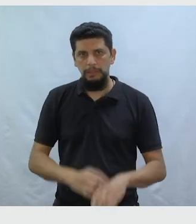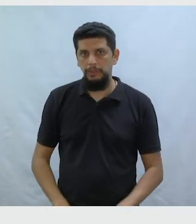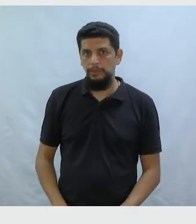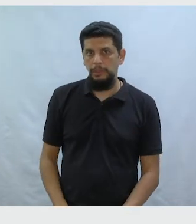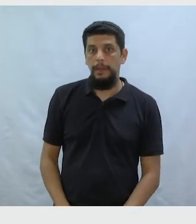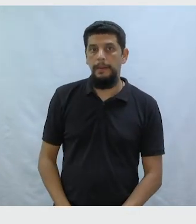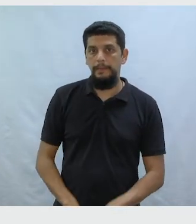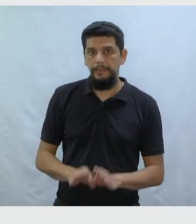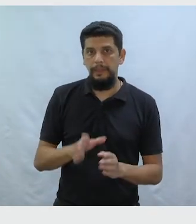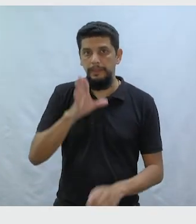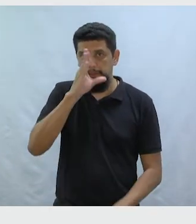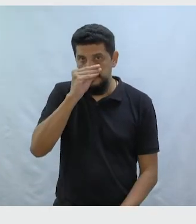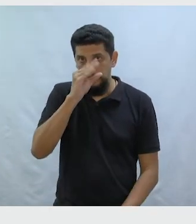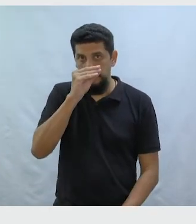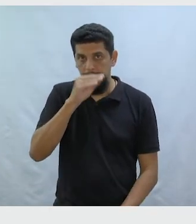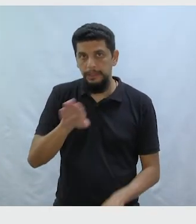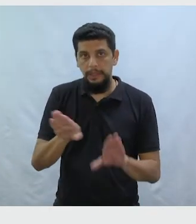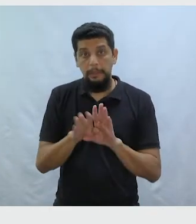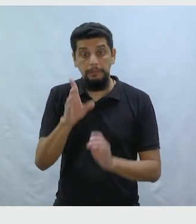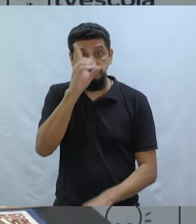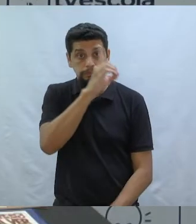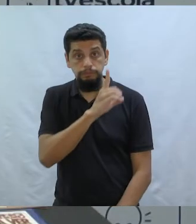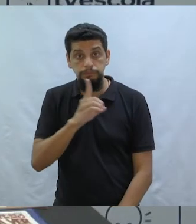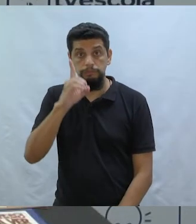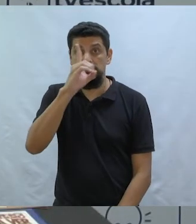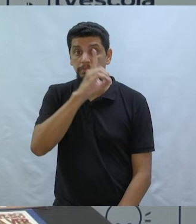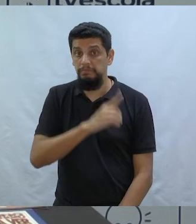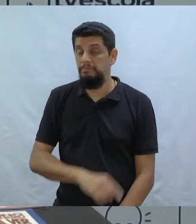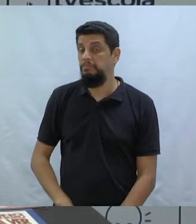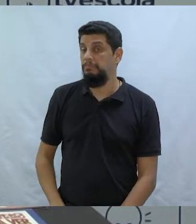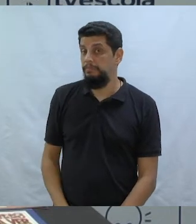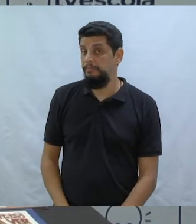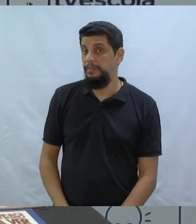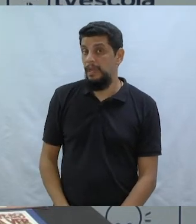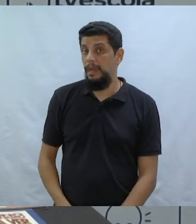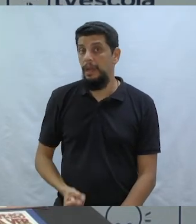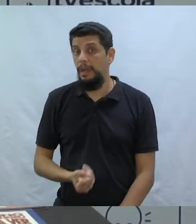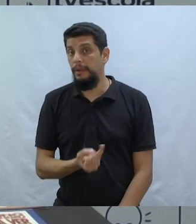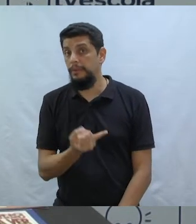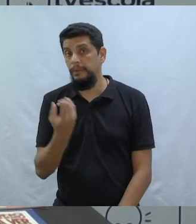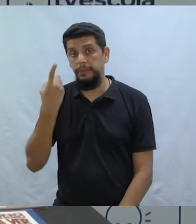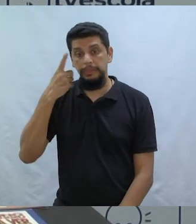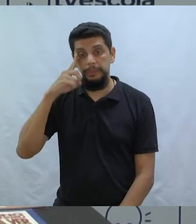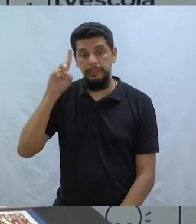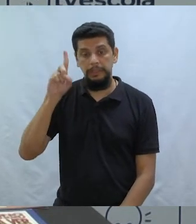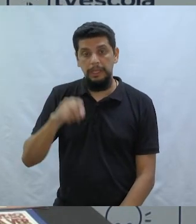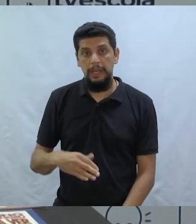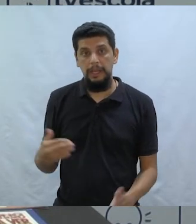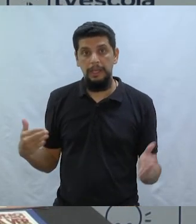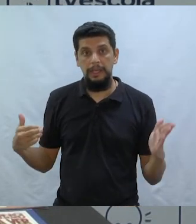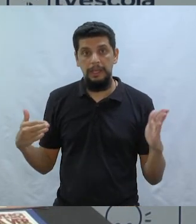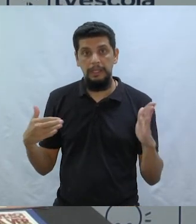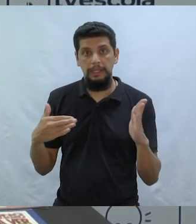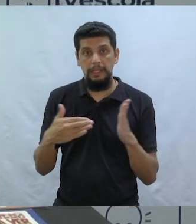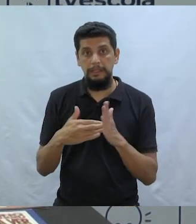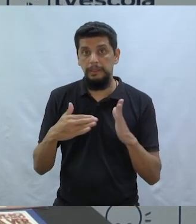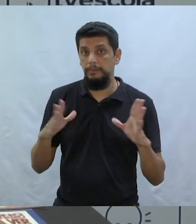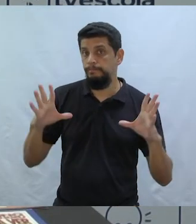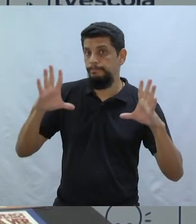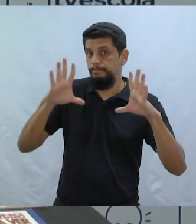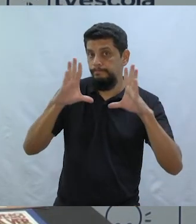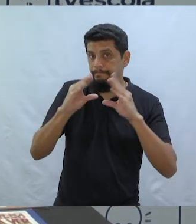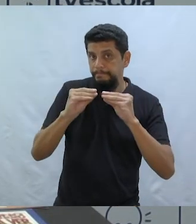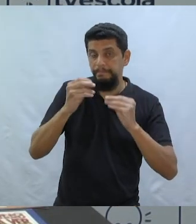dia inteiro mas nos sábados e domingos e em alguns dias até à